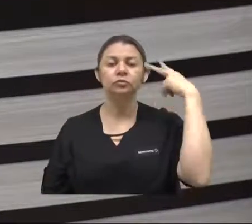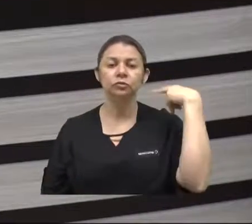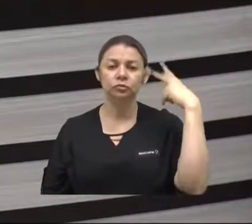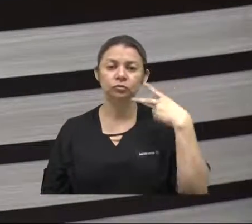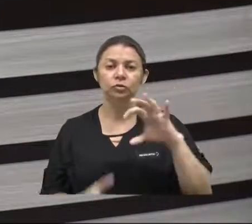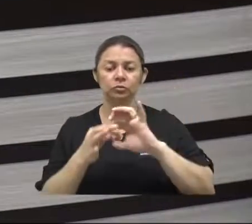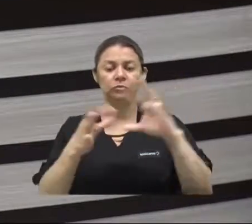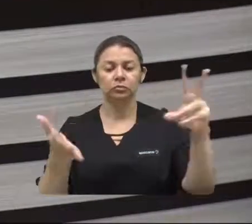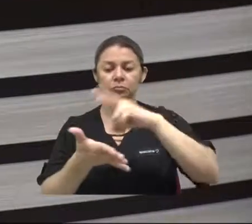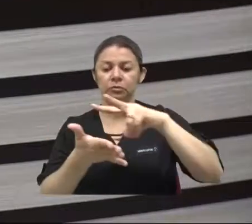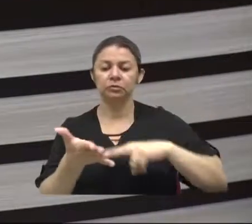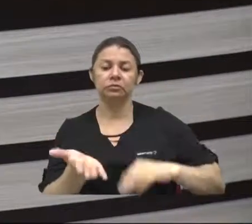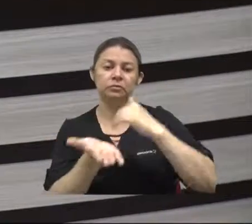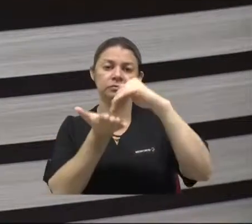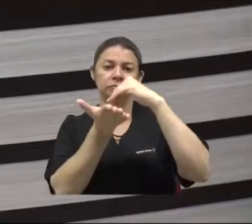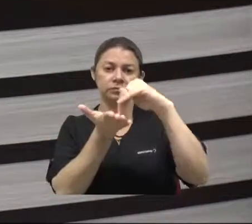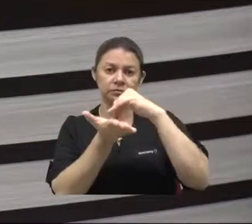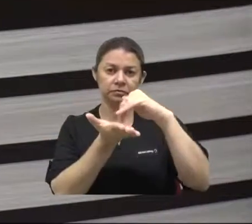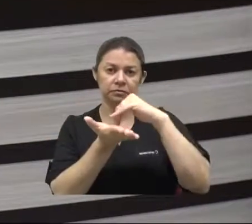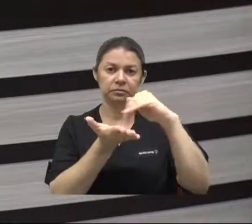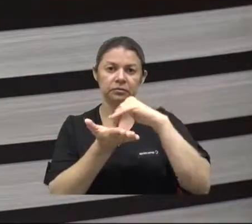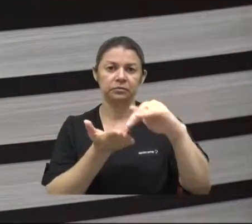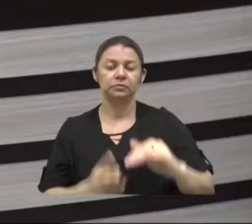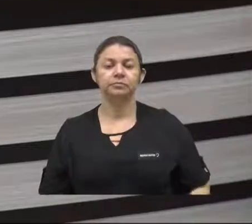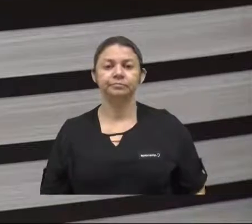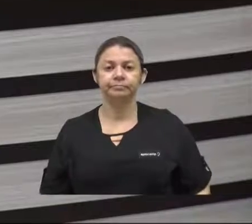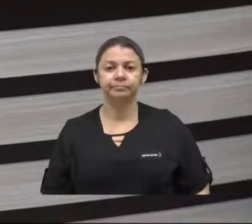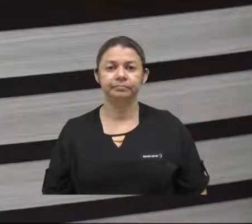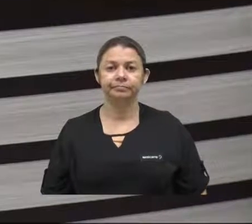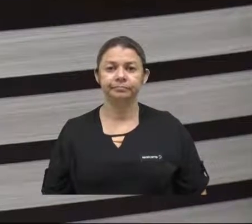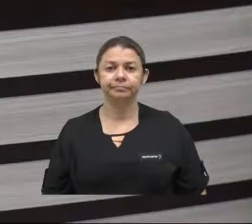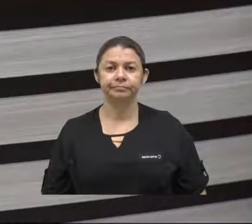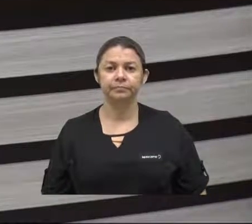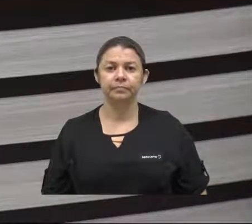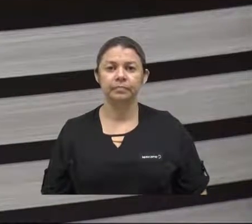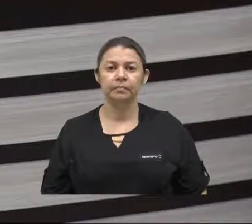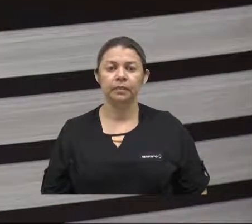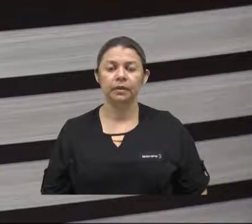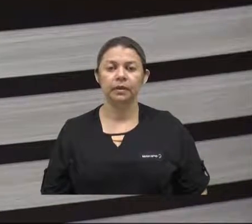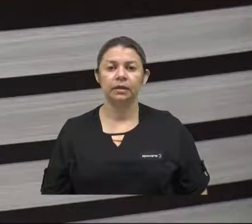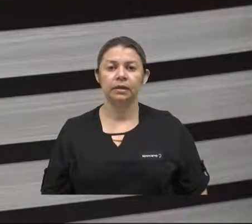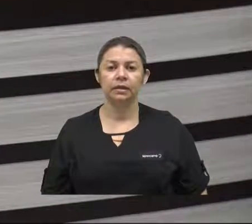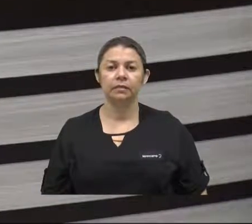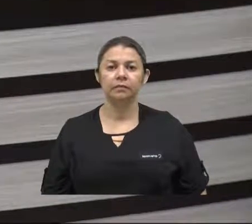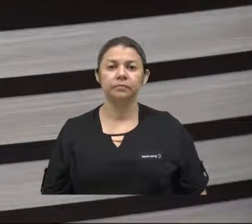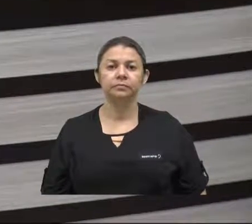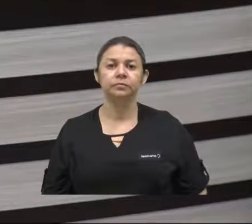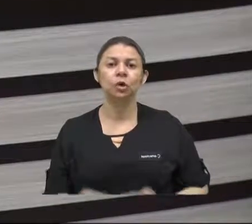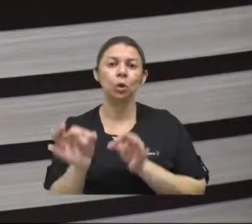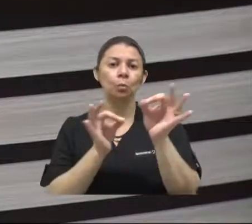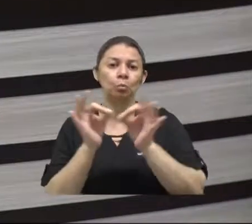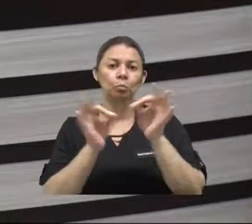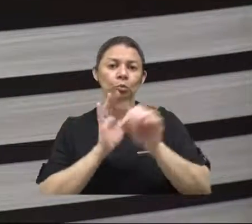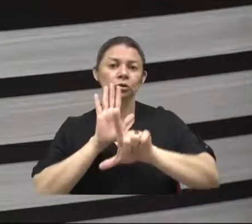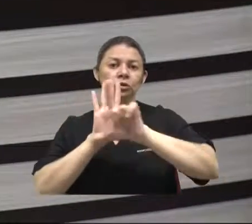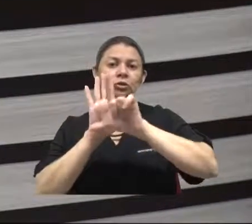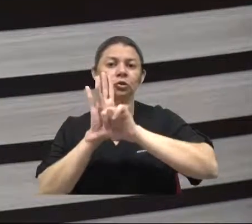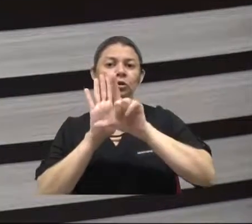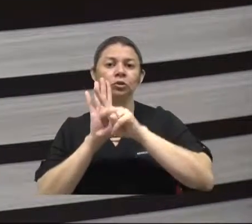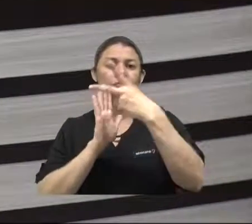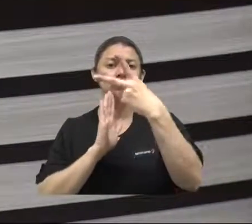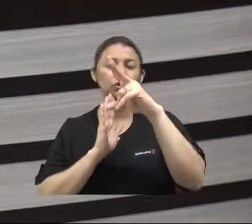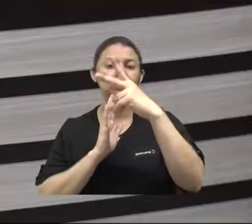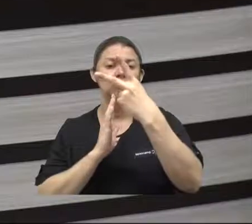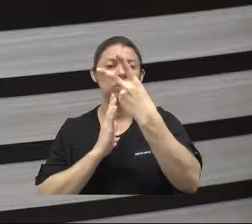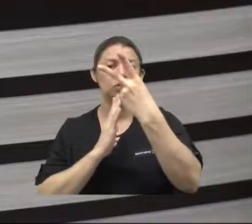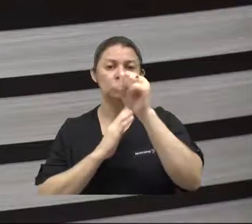secretaria. Não há mais matéria do Executivo, presidente. Pois não? Projeto de Lei número